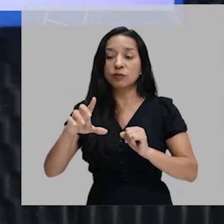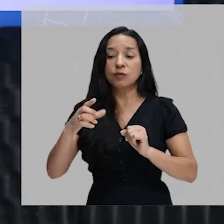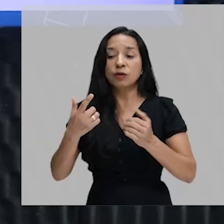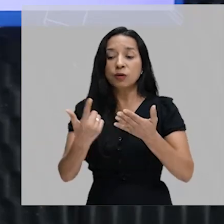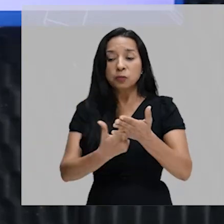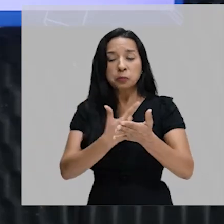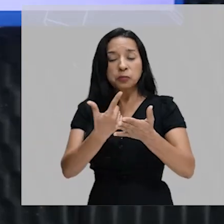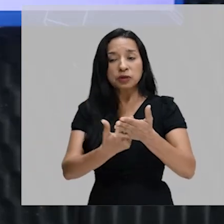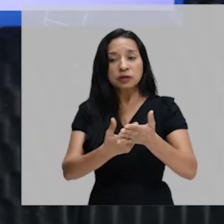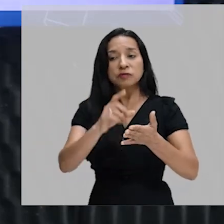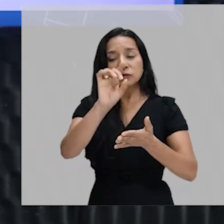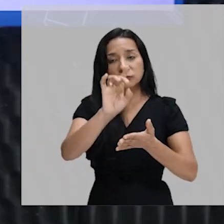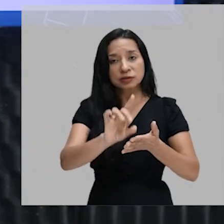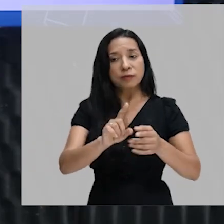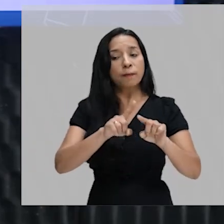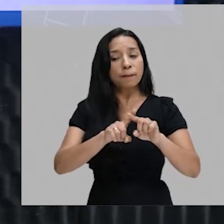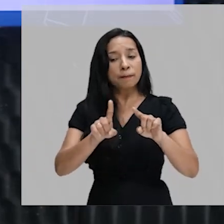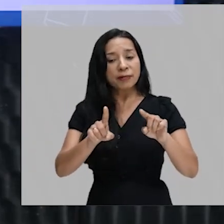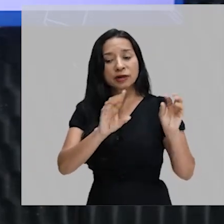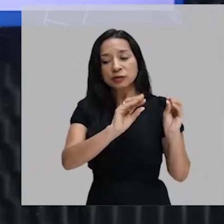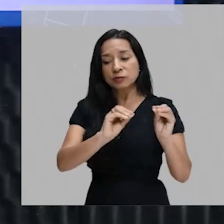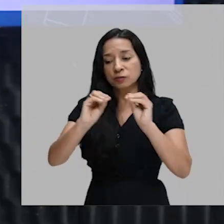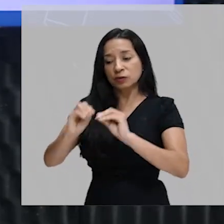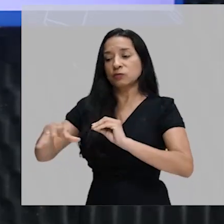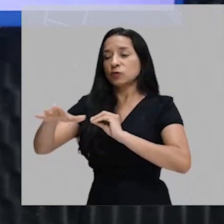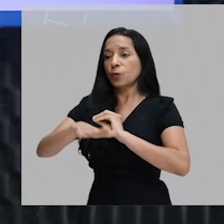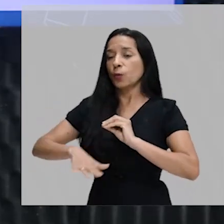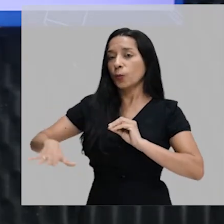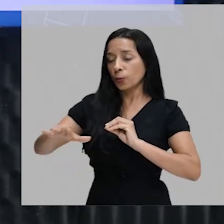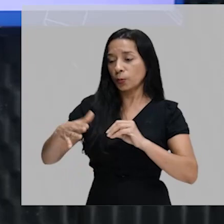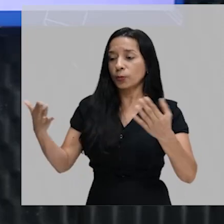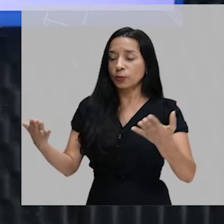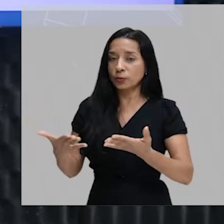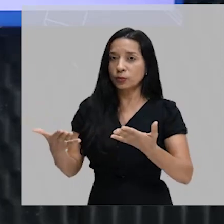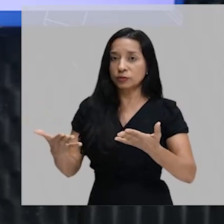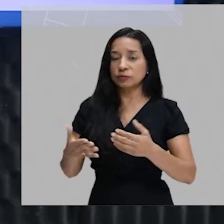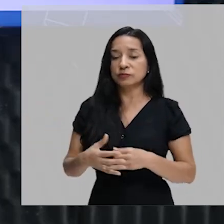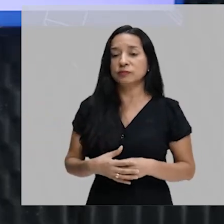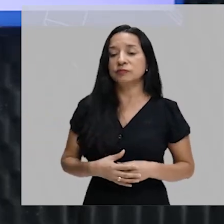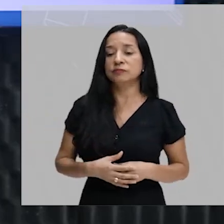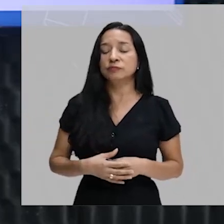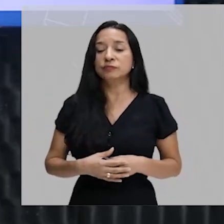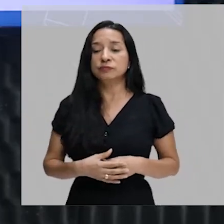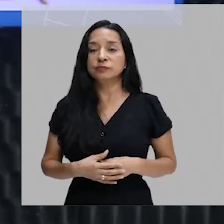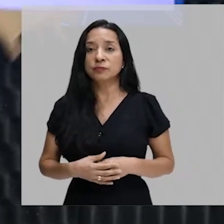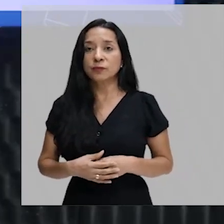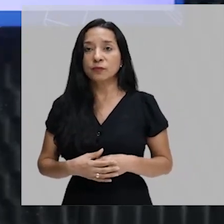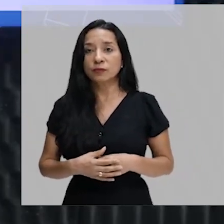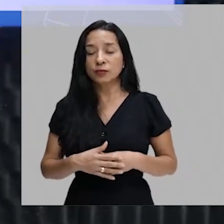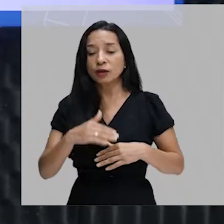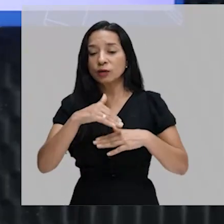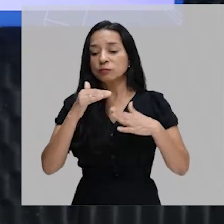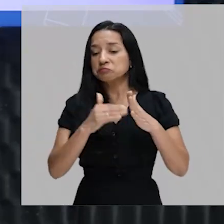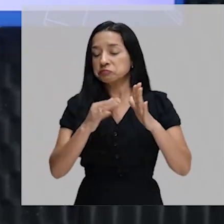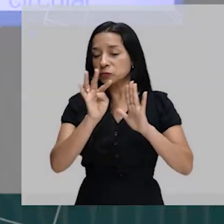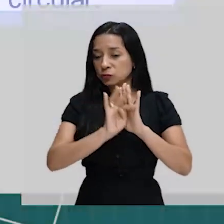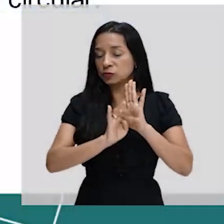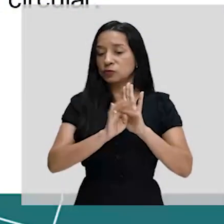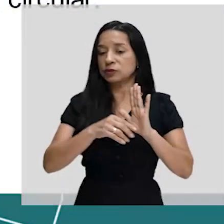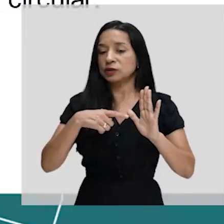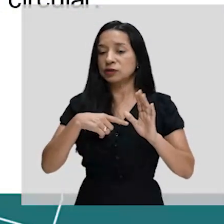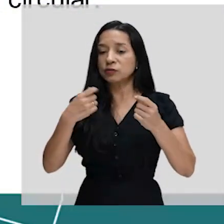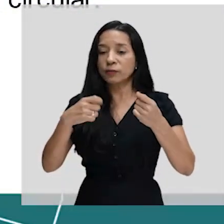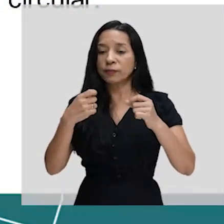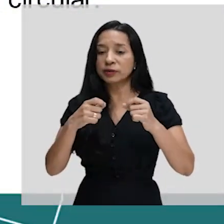hoje consegue ser contemporânea. Deu para entender? Todo texto pretende alcançar um fim, um objetivo.